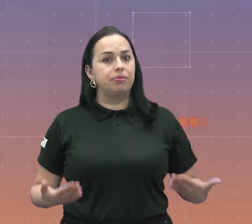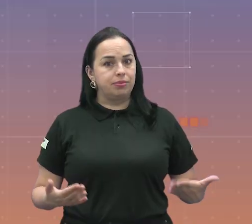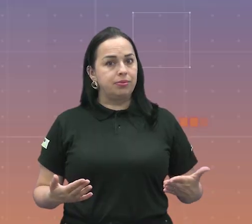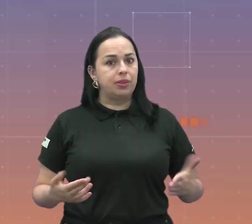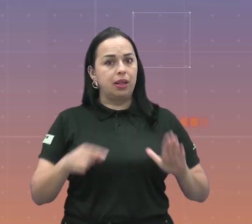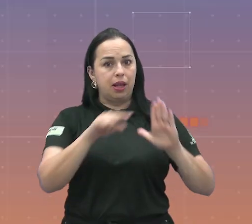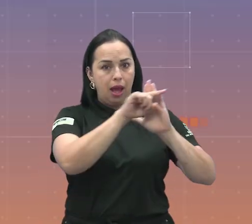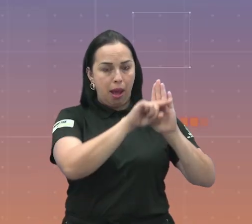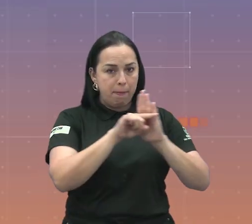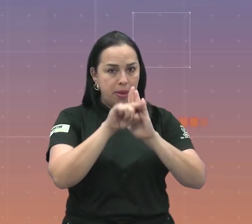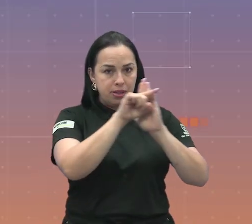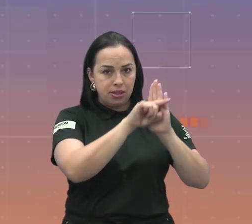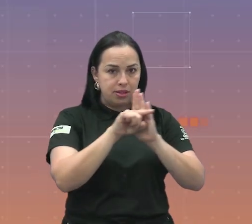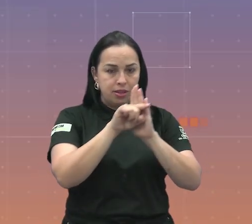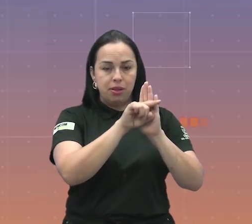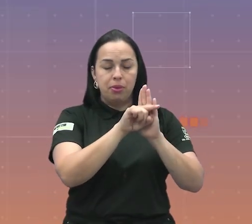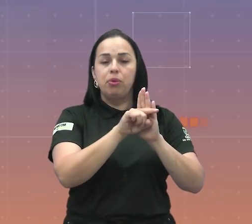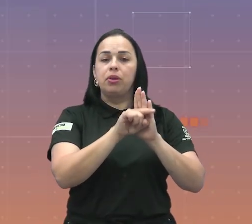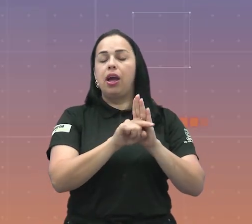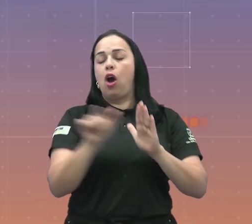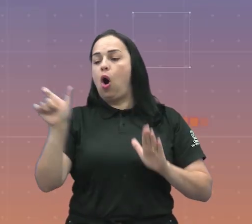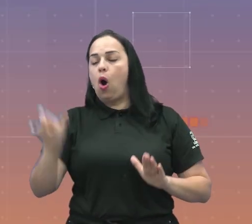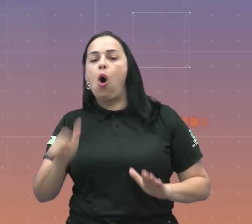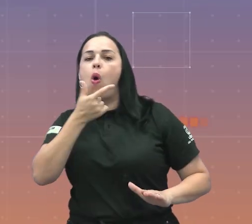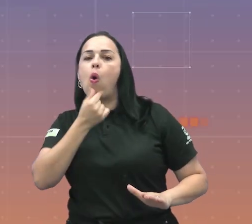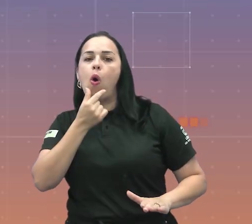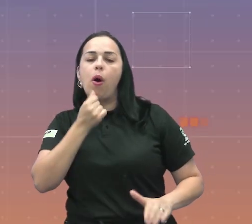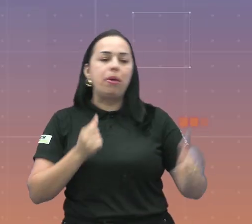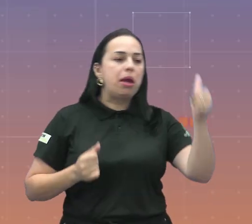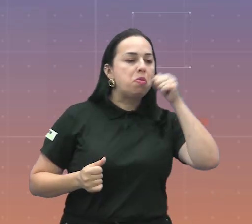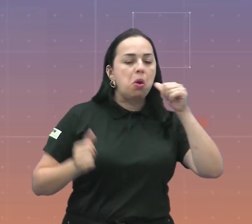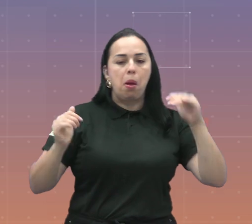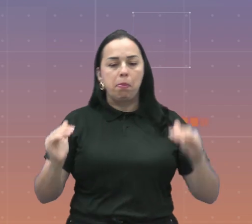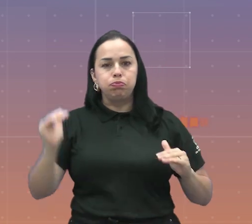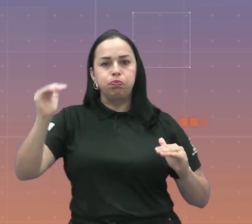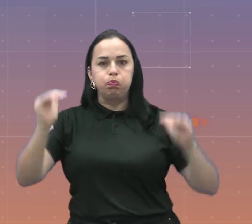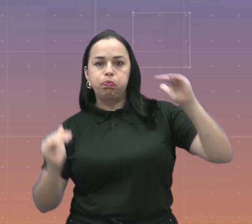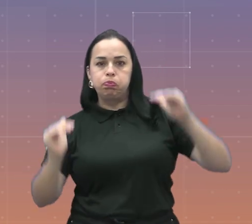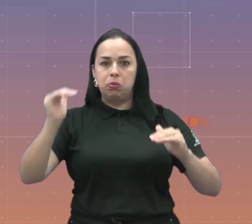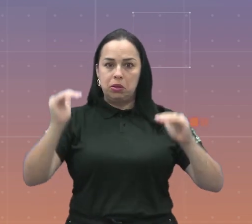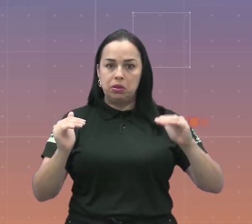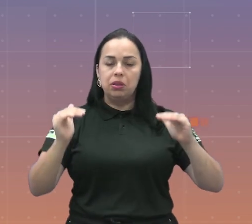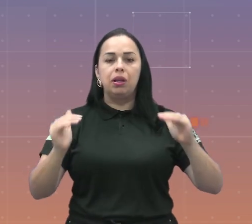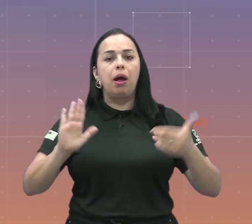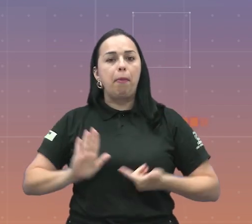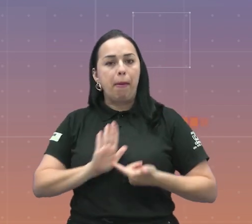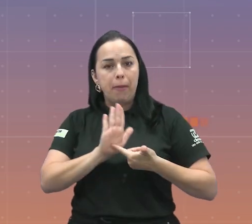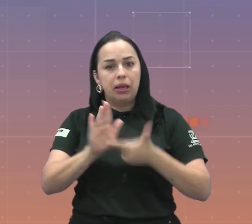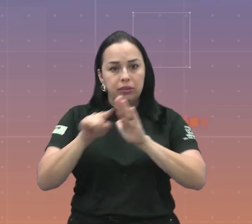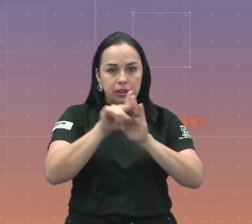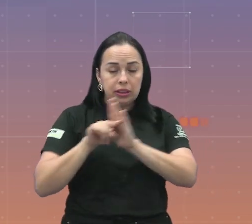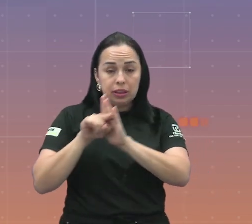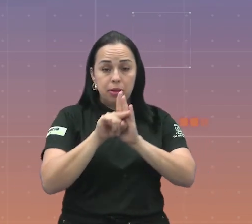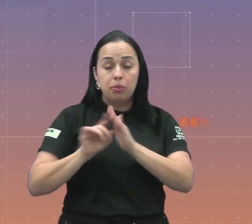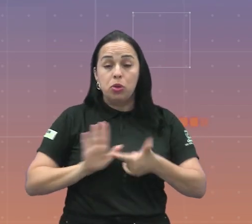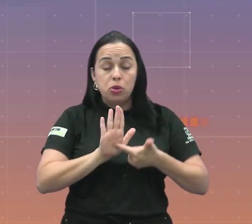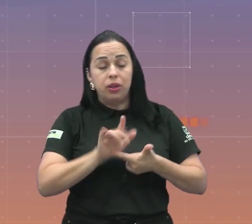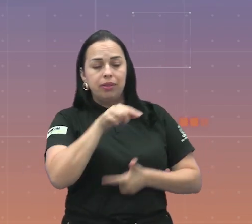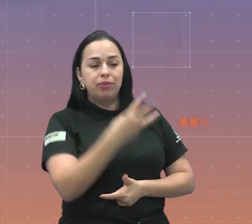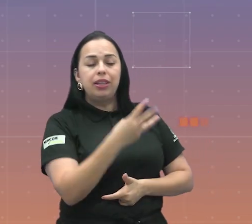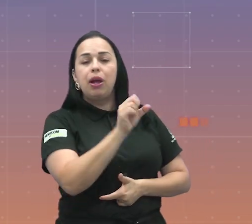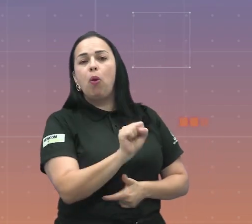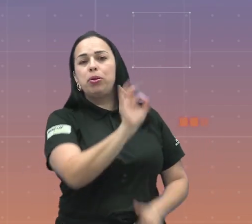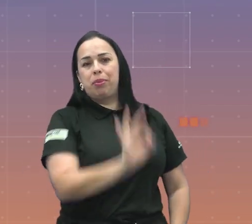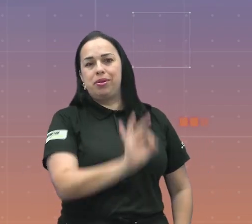ouvidoria@mdh.gov.br. A pesquisa O Custo da Desigualdade de Gênero, realizada pelo Banco Mundial, mostra que apenas 38%